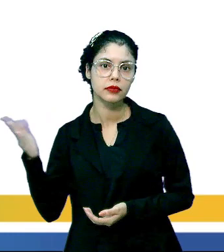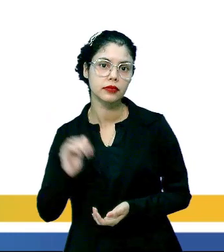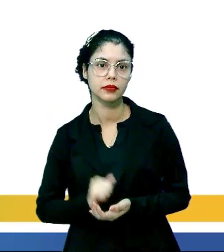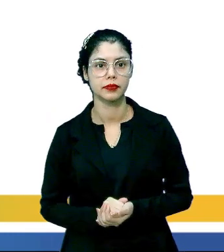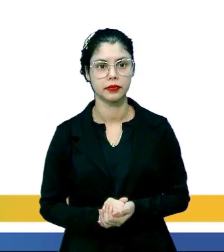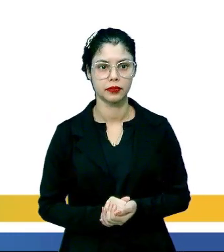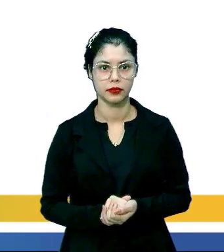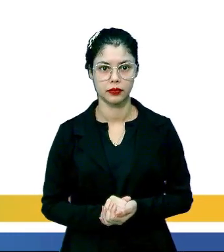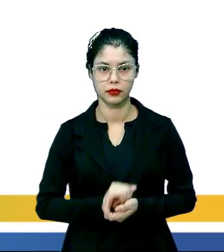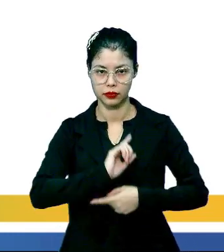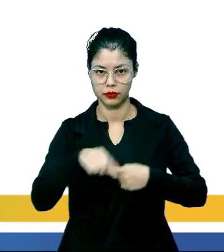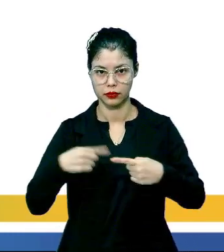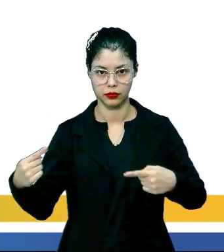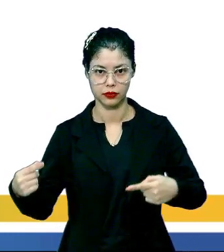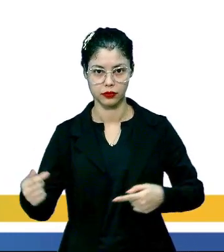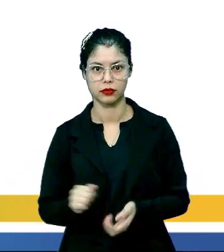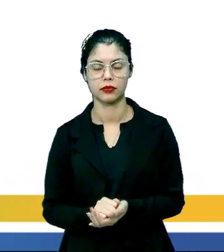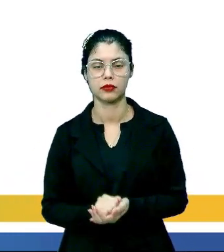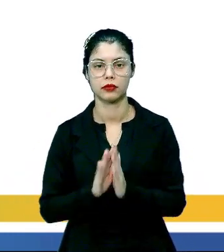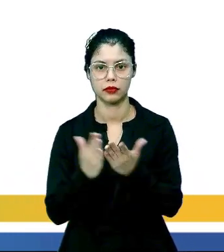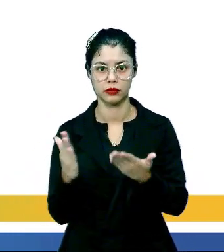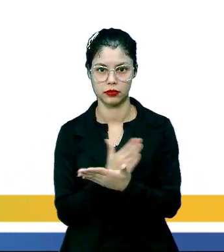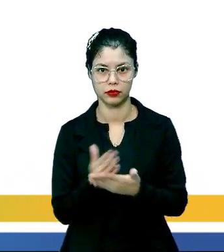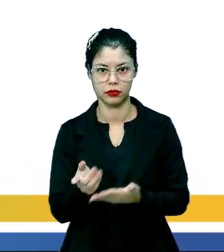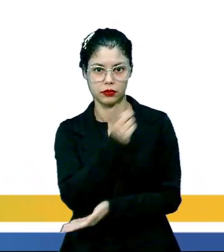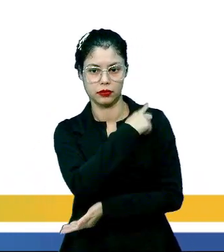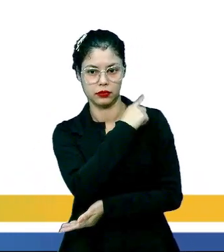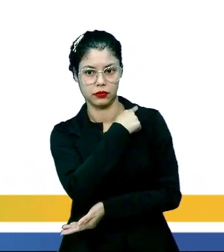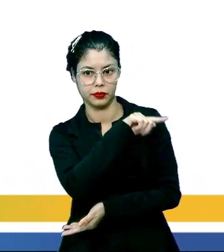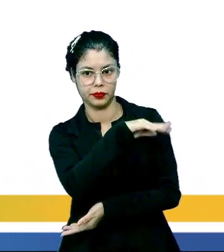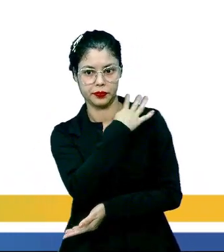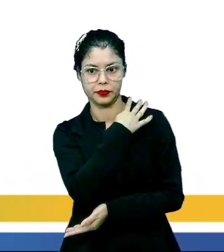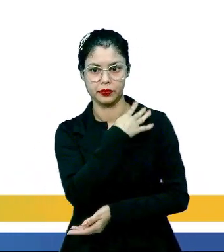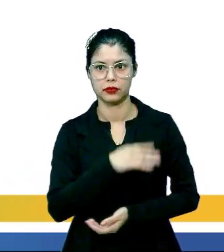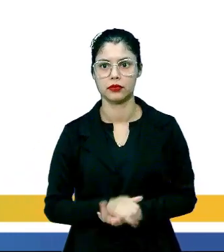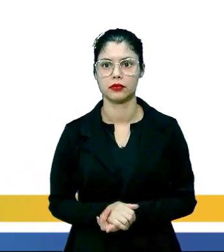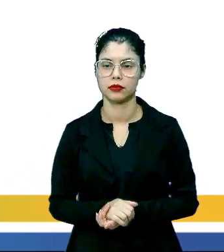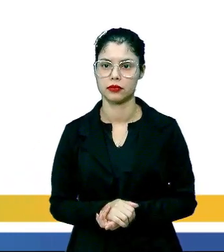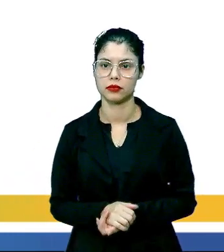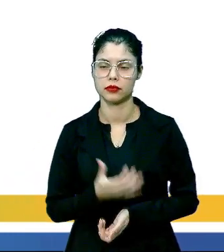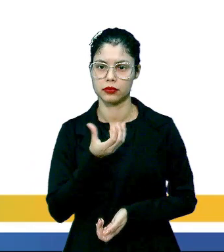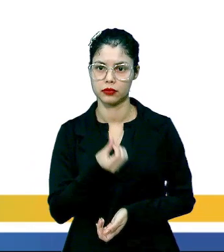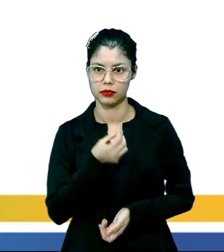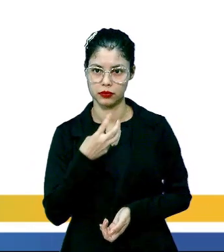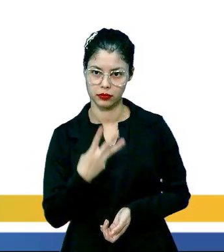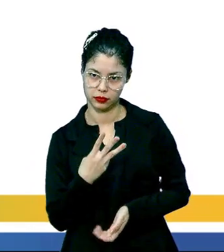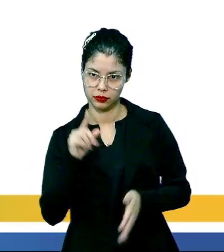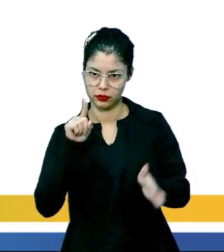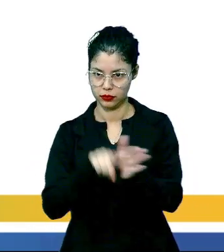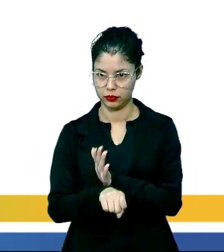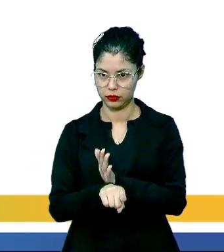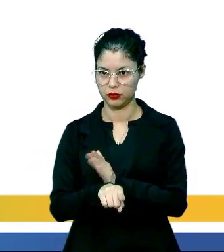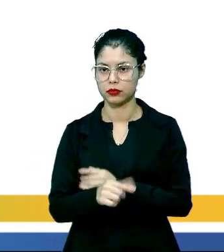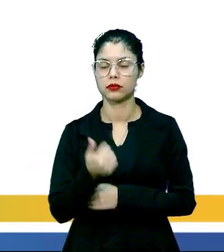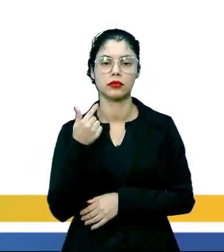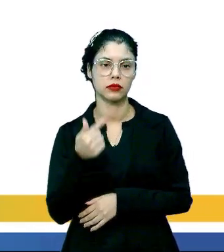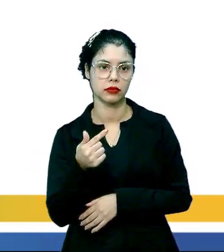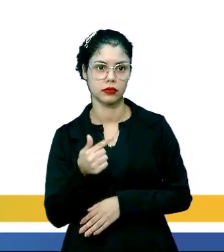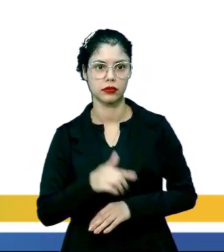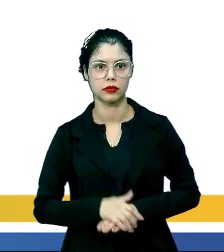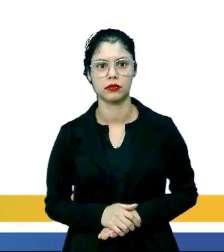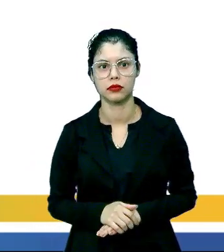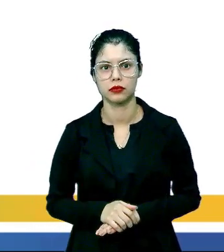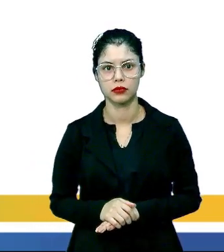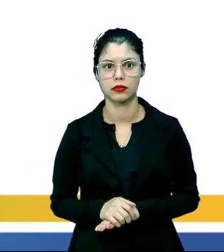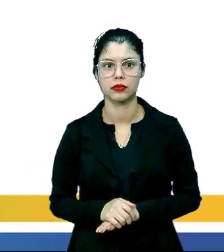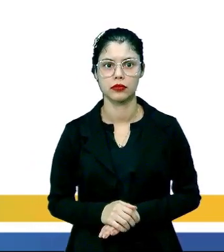para a próxima. Essa é uma questão lá do livro que vocês têm, né, a prova Enem, do primeiro ano do ensino médio, página 63,